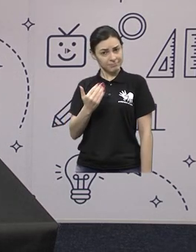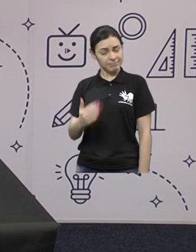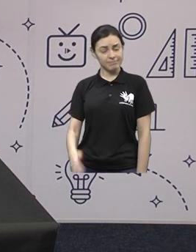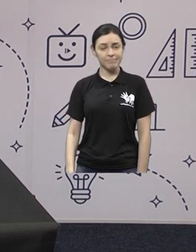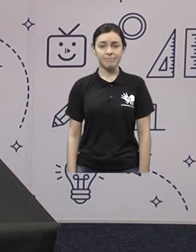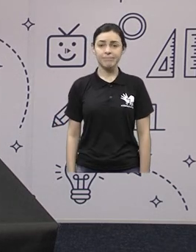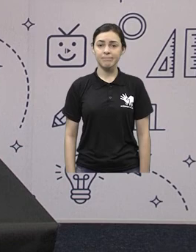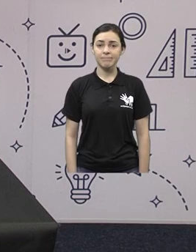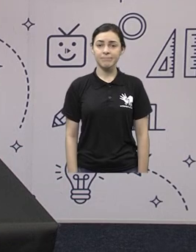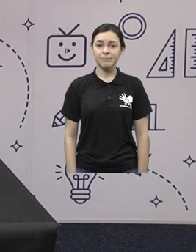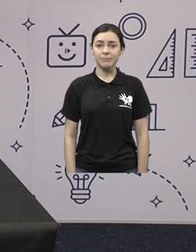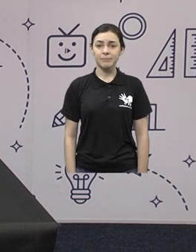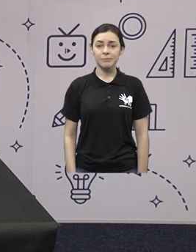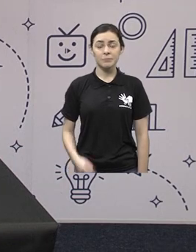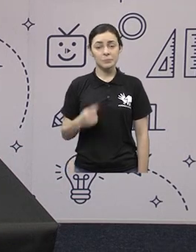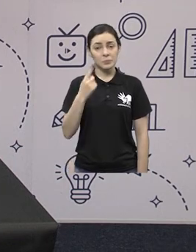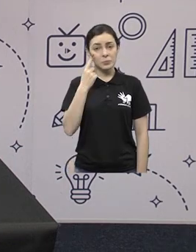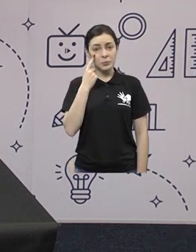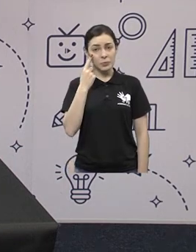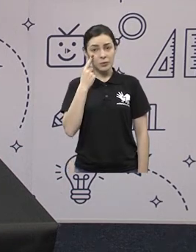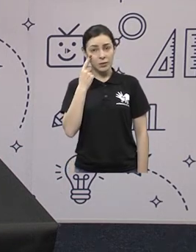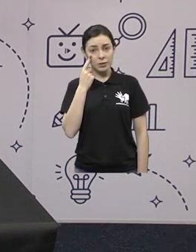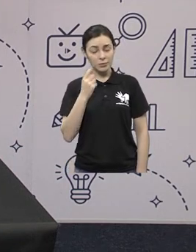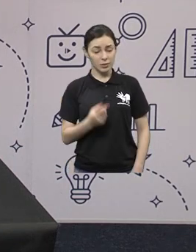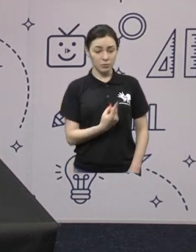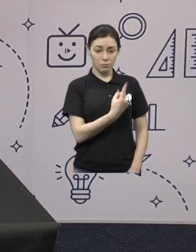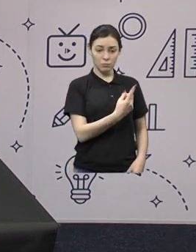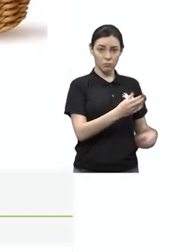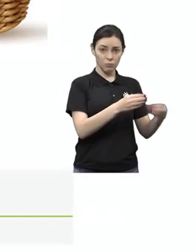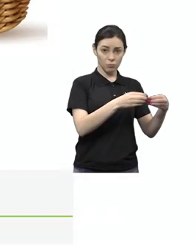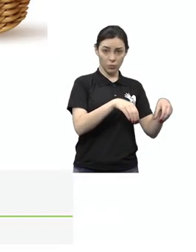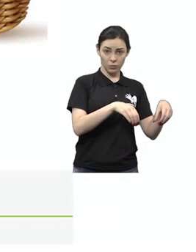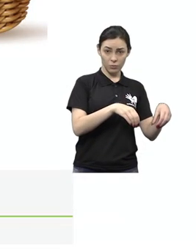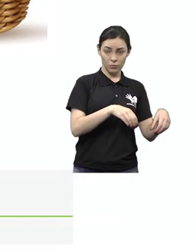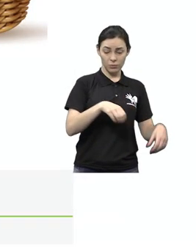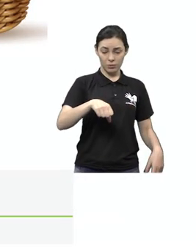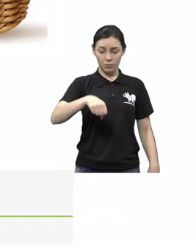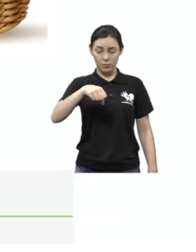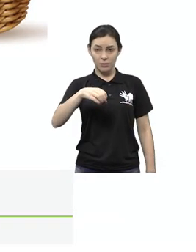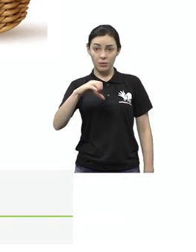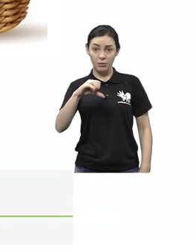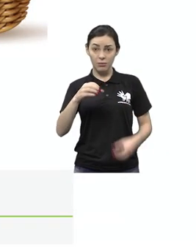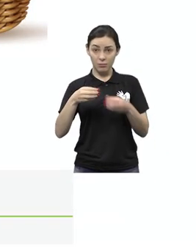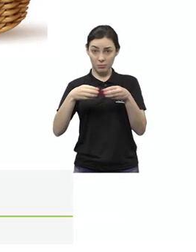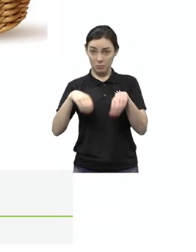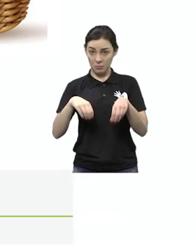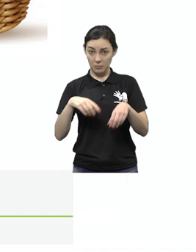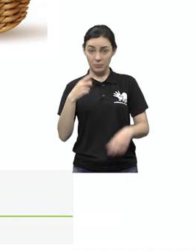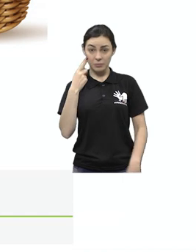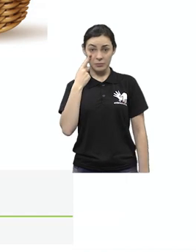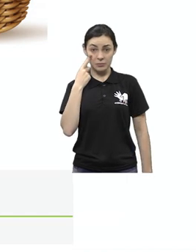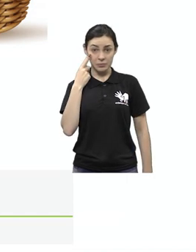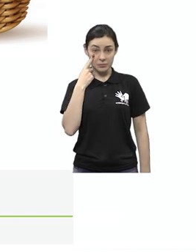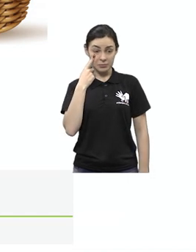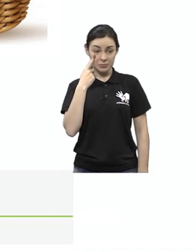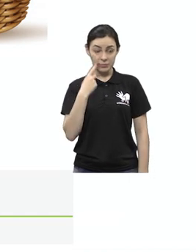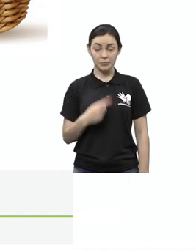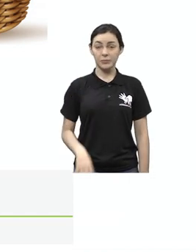Vamos contar? Olha, eu tenho um ovinho aqui e tenho 9 ovos aqui. Então, vamos